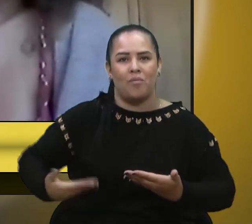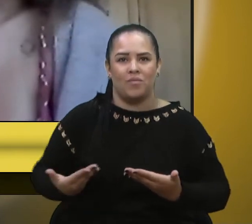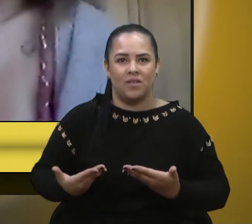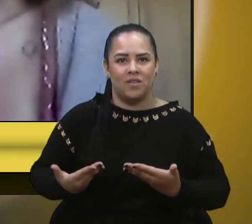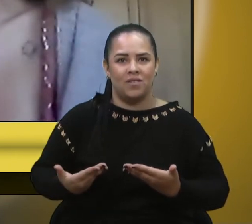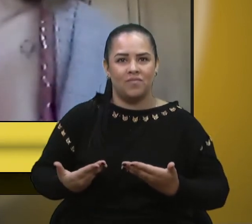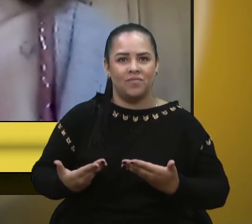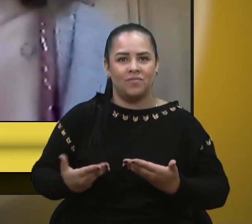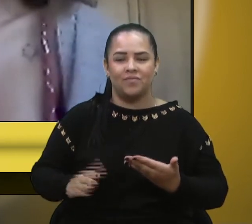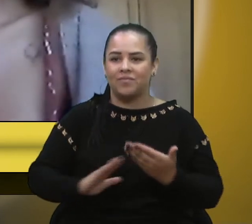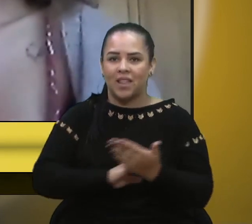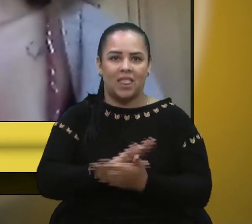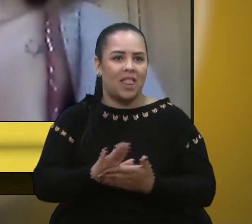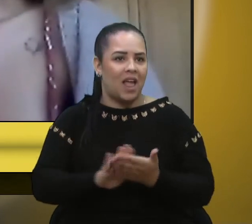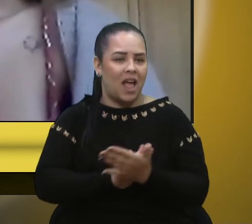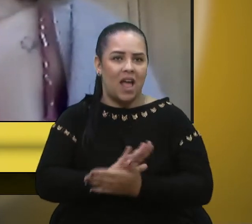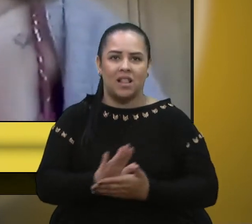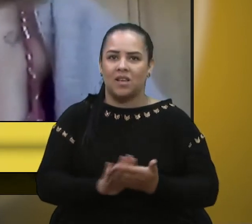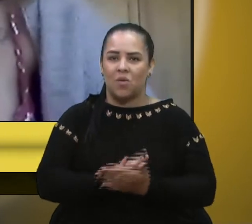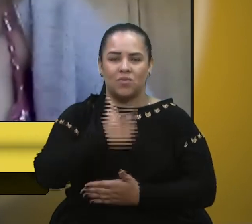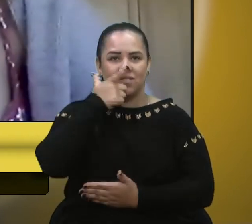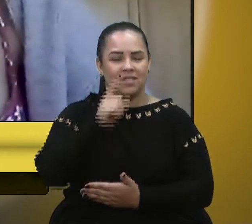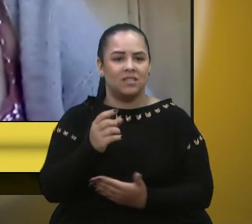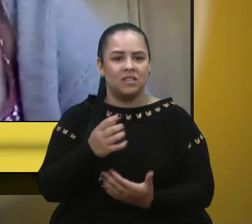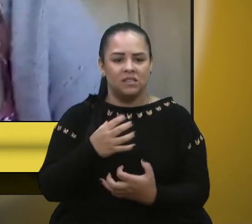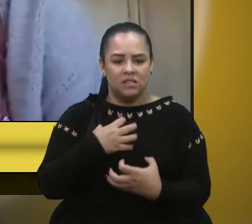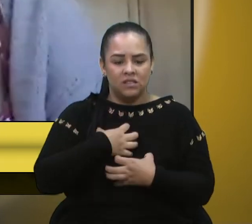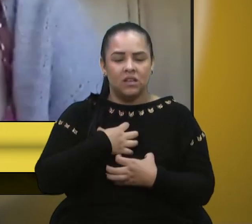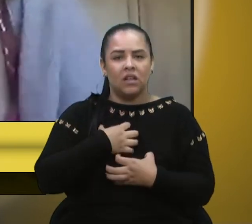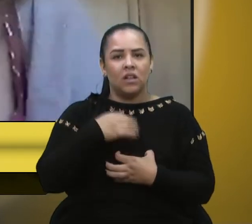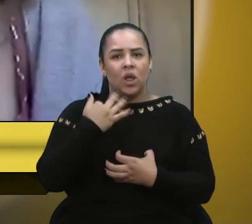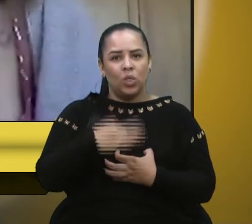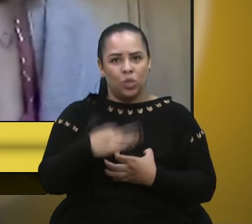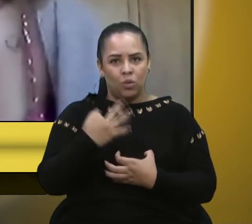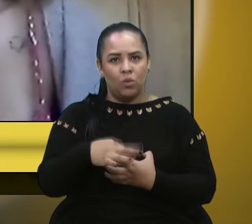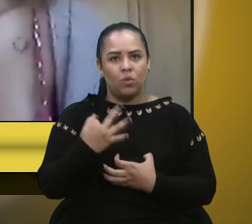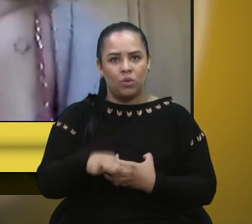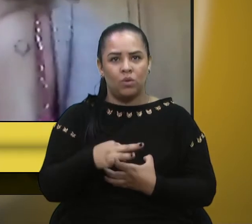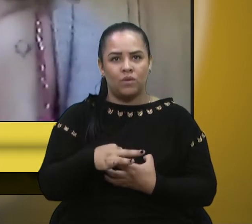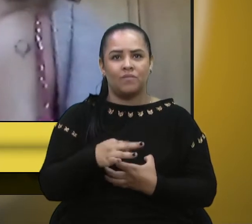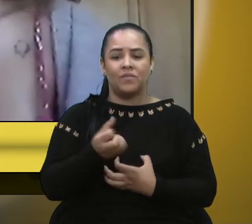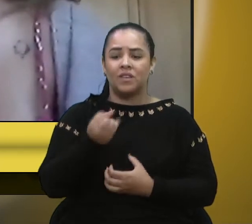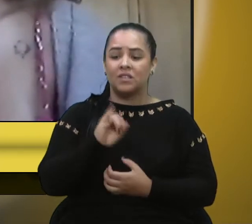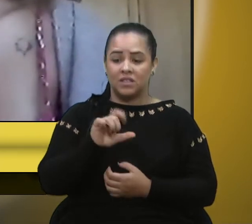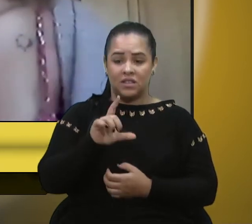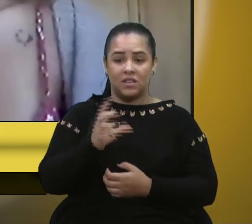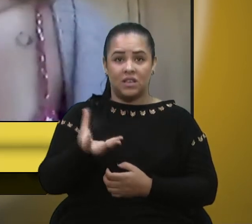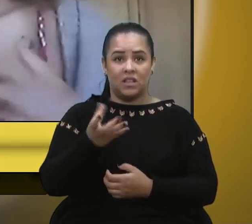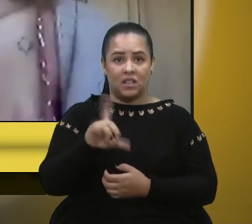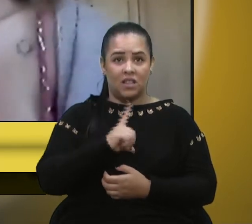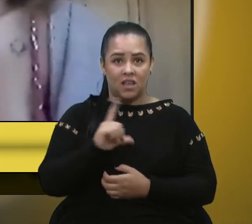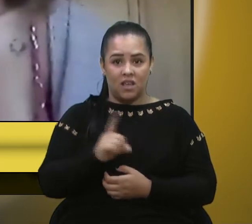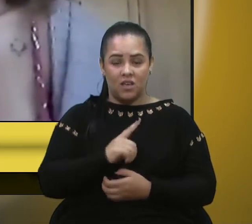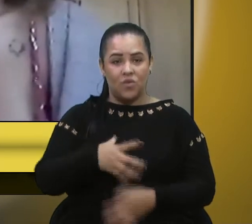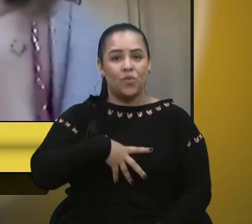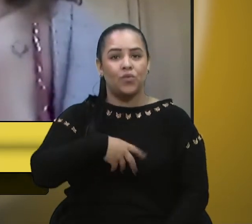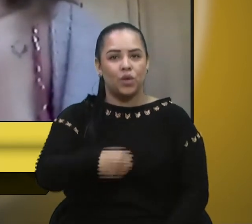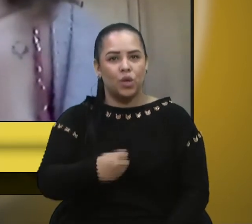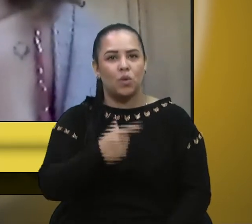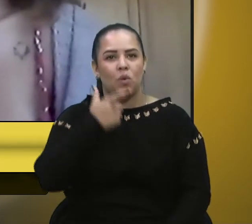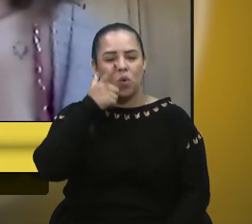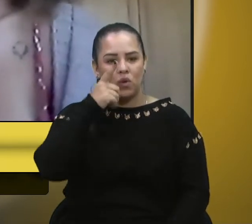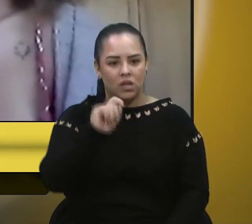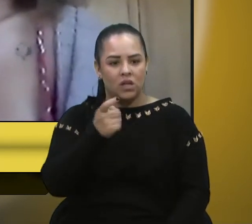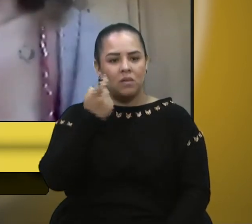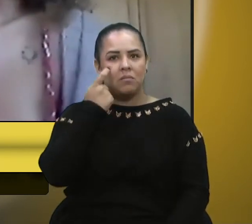nós consegue mensurar. Até quem de nós tem filhos consegue, talvez, se colocar no lugar dessa